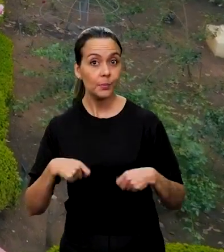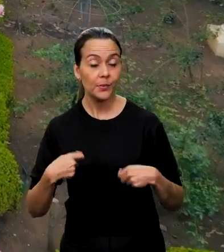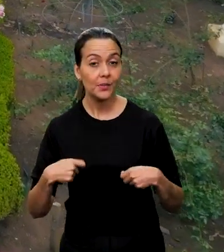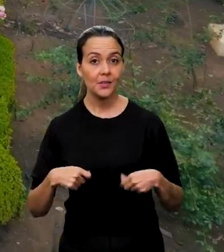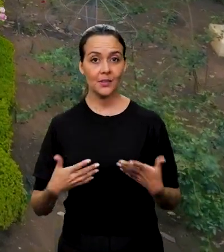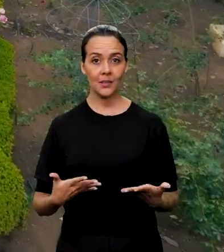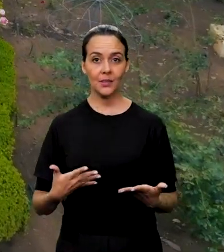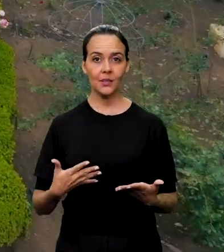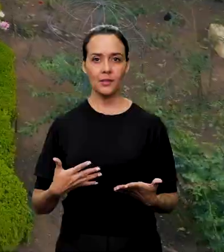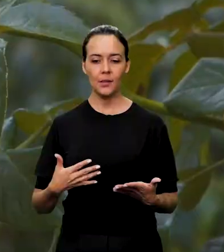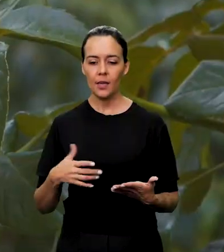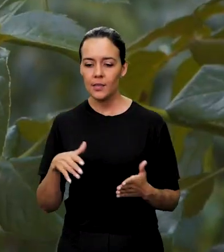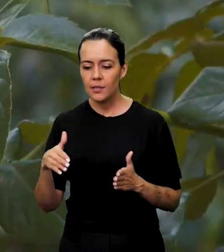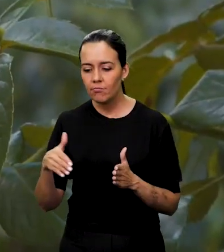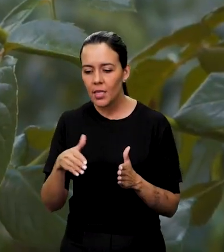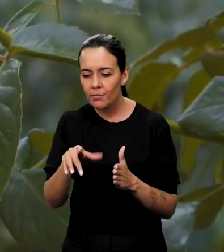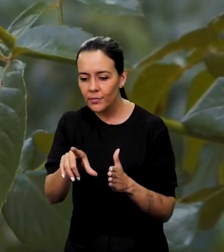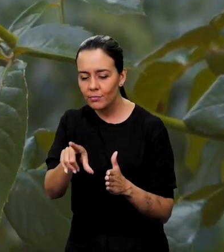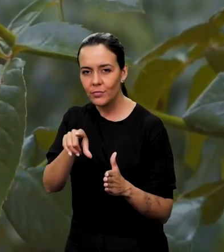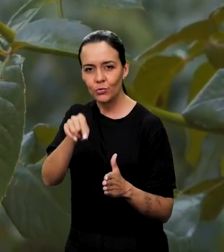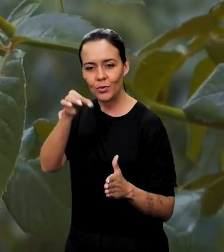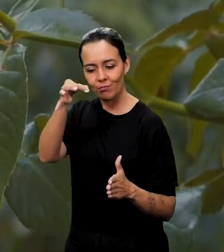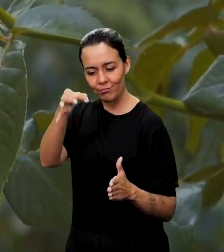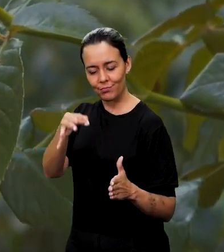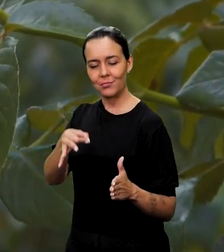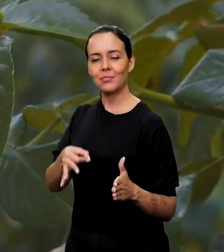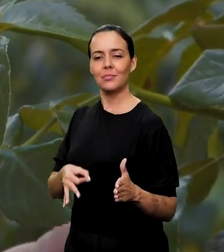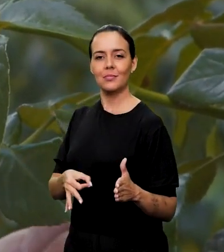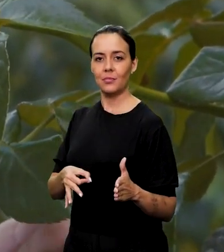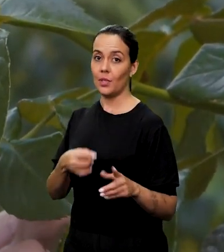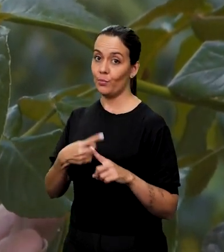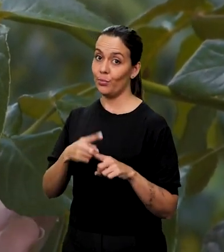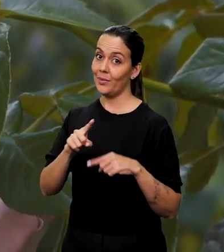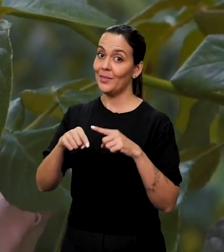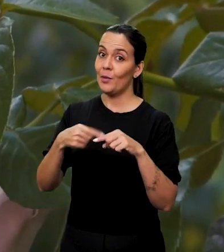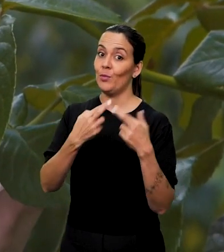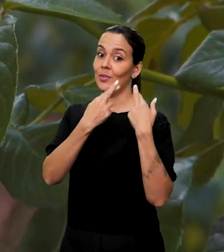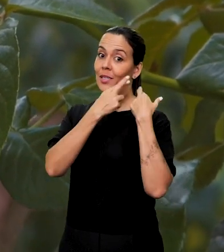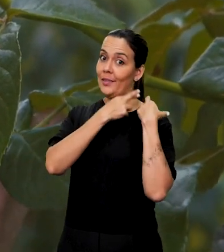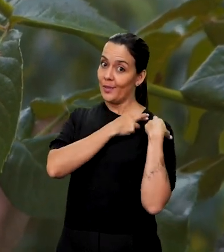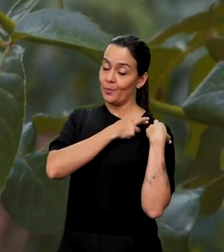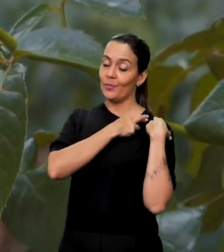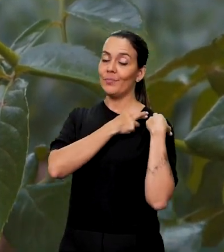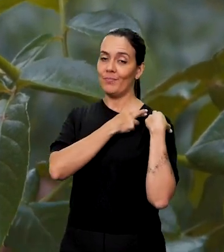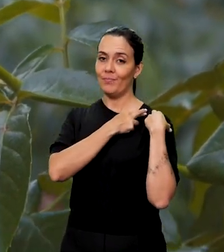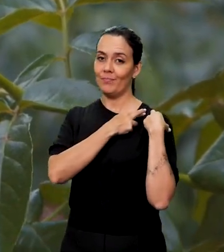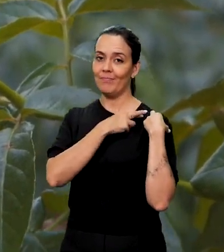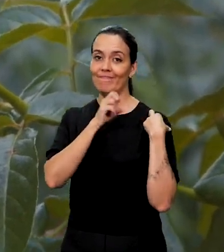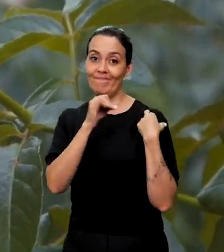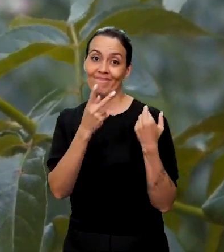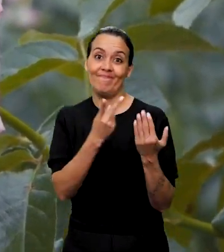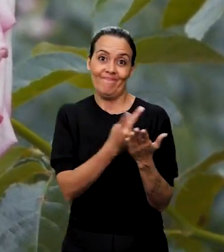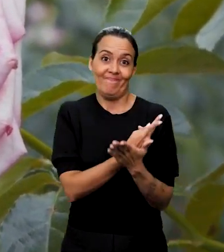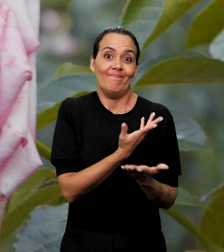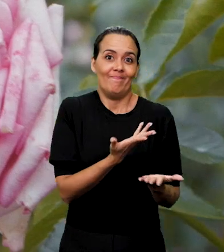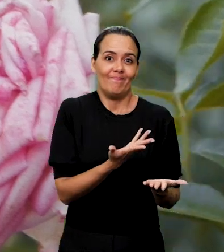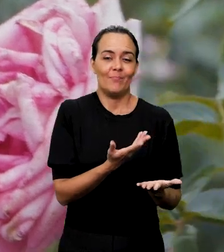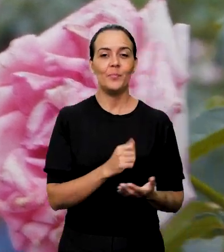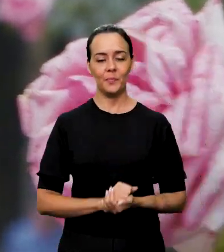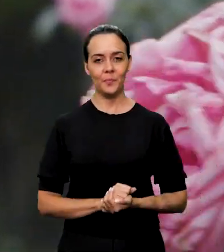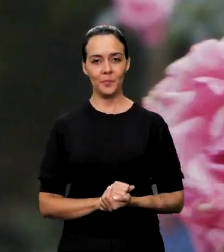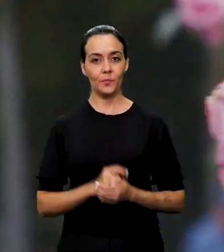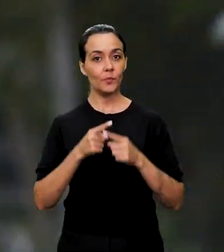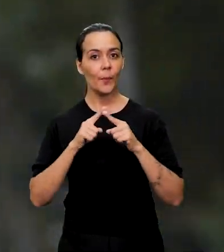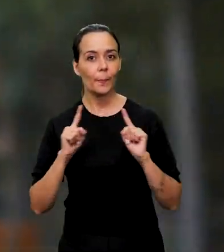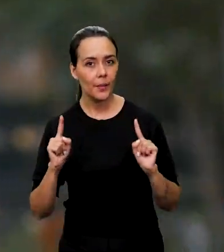a escolha certa, porque senão nós vamos ser responsabilizados pelas escolhas erradas. No jardim, Agora, Ana cheira uma rosa.